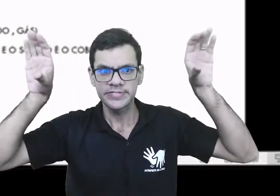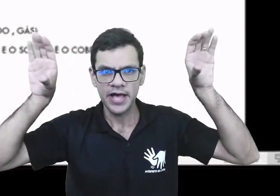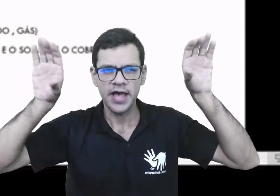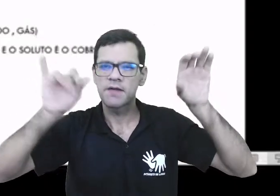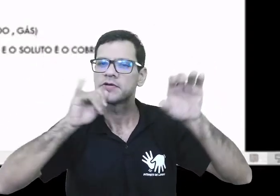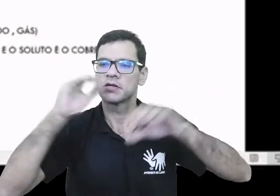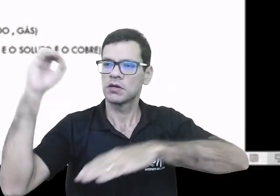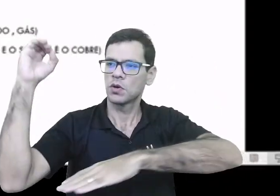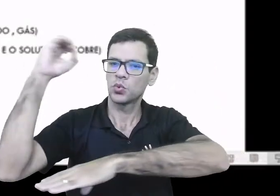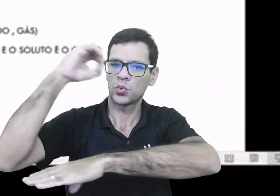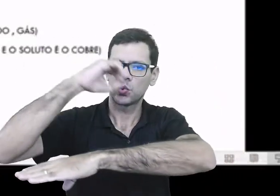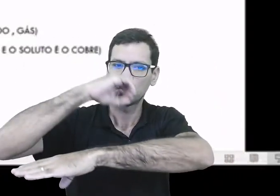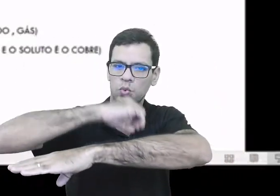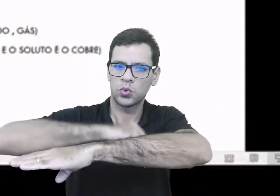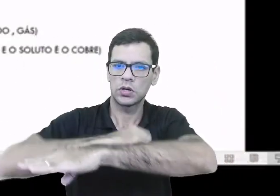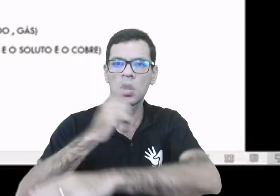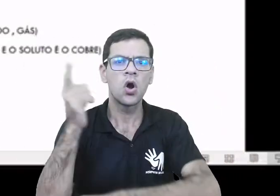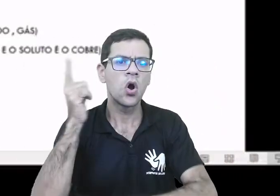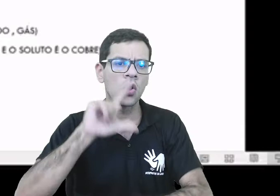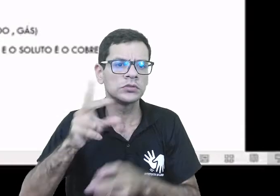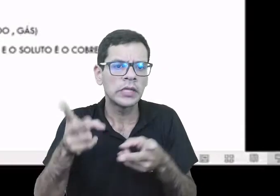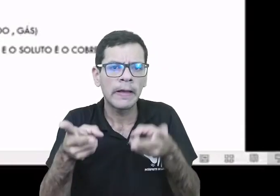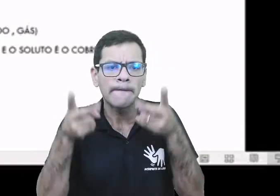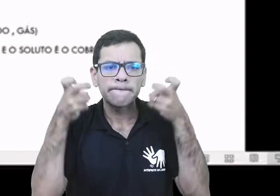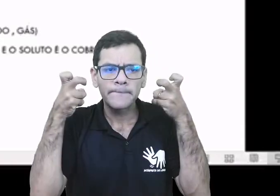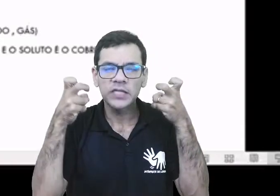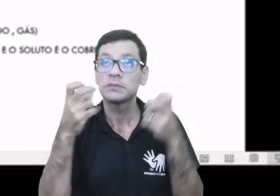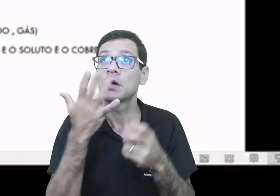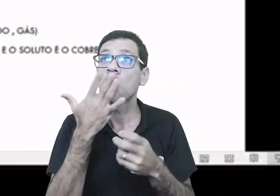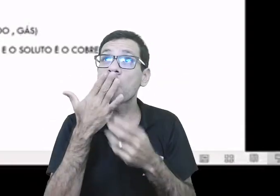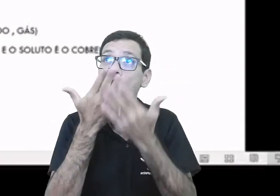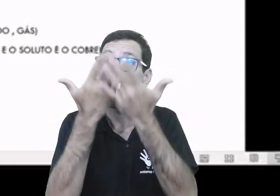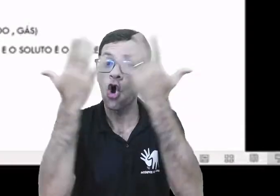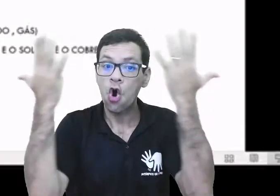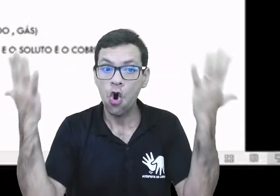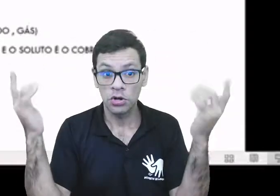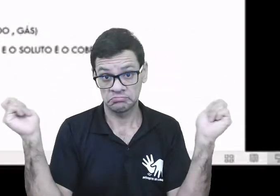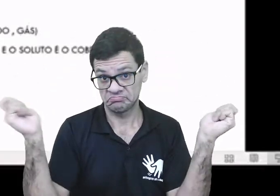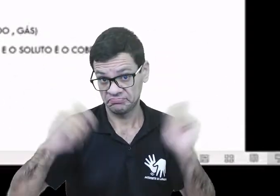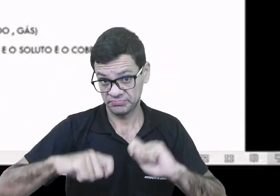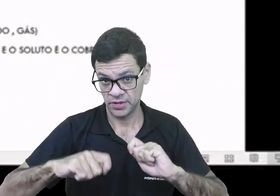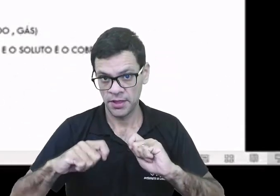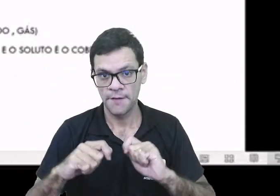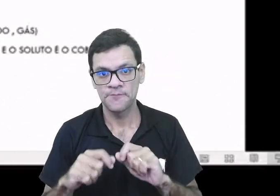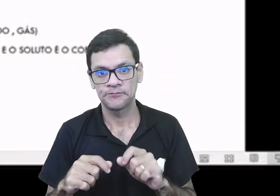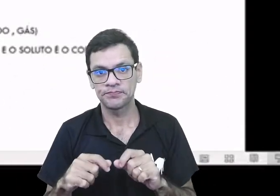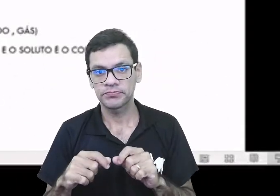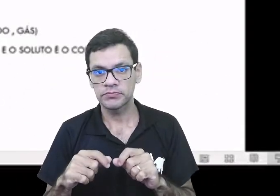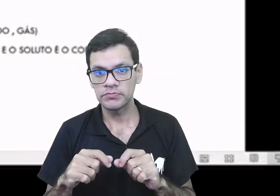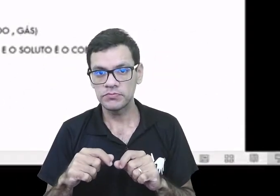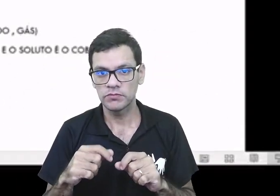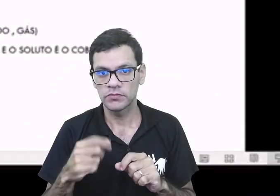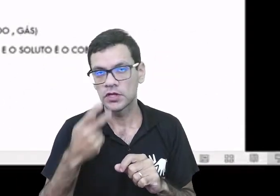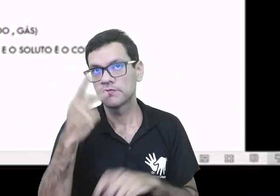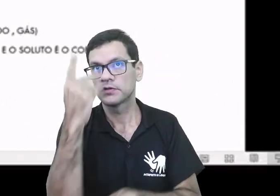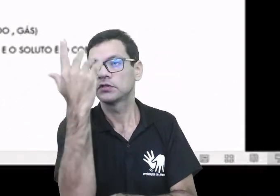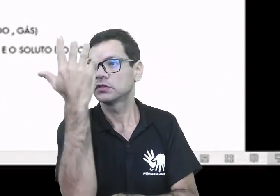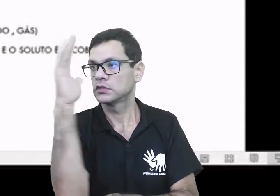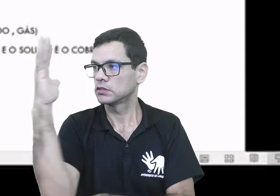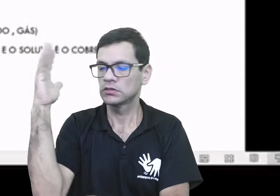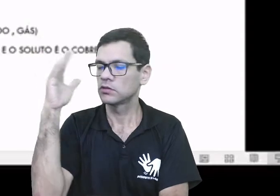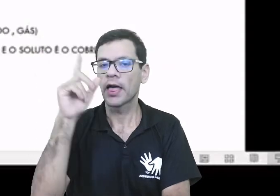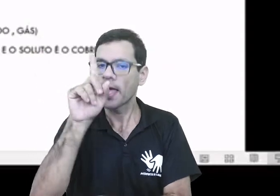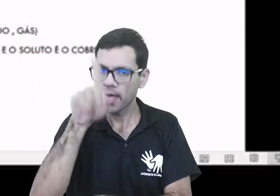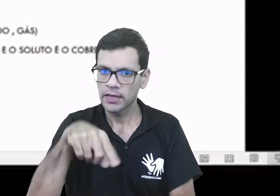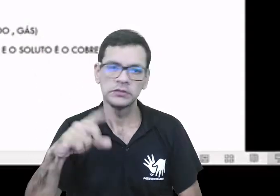de tarde, né? A gente consegue ver até as cores do céu. Não falo do céu da natureza, né? Falo da